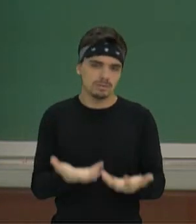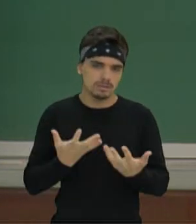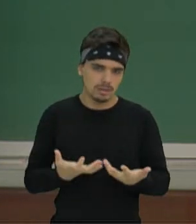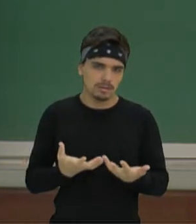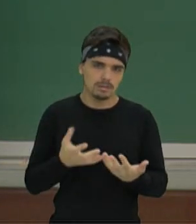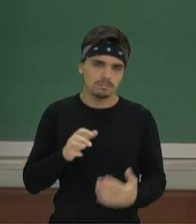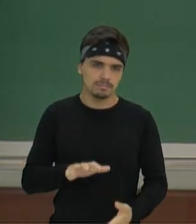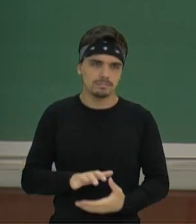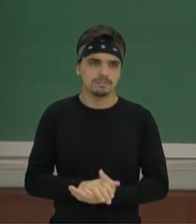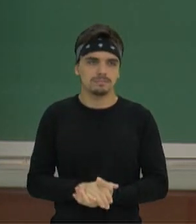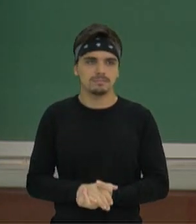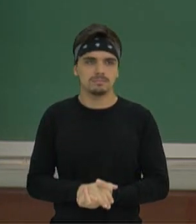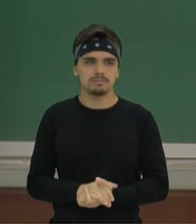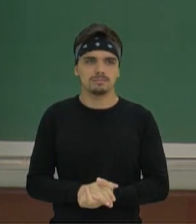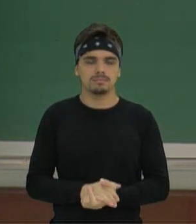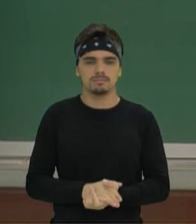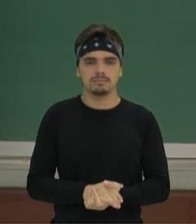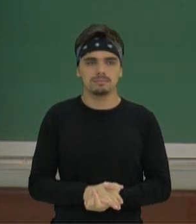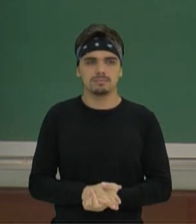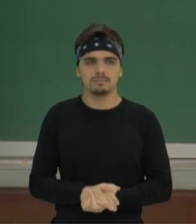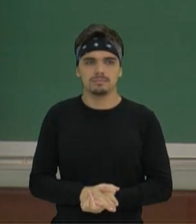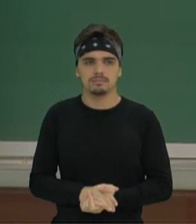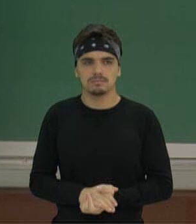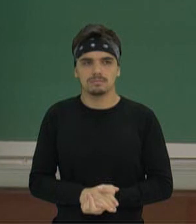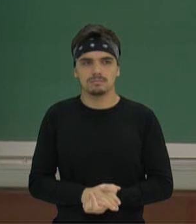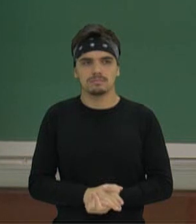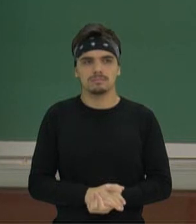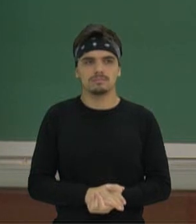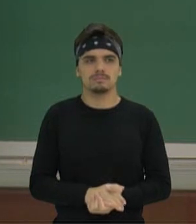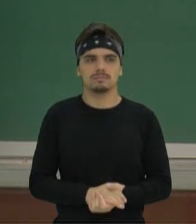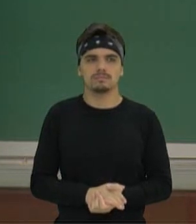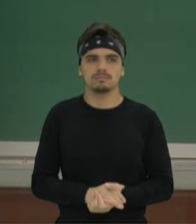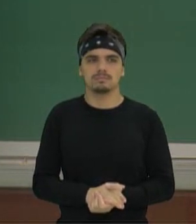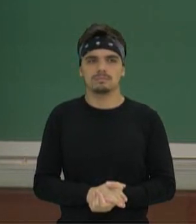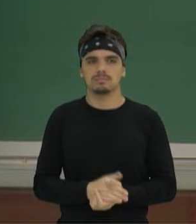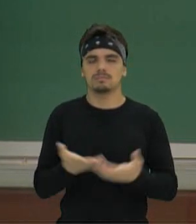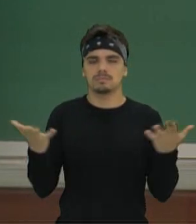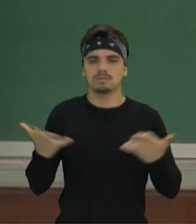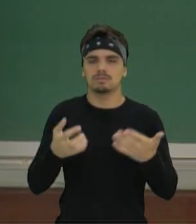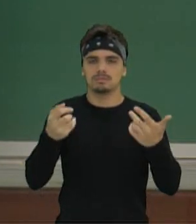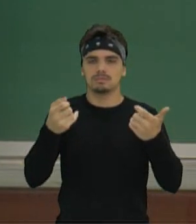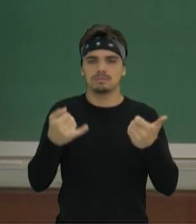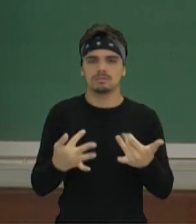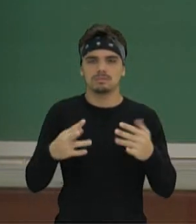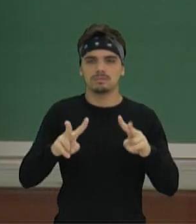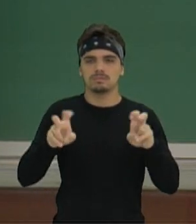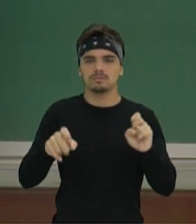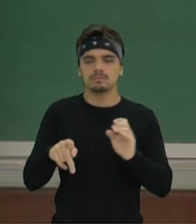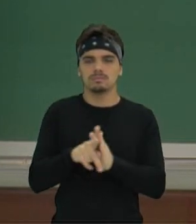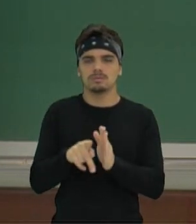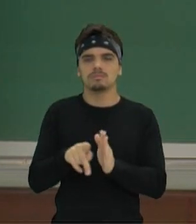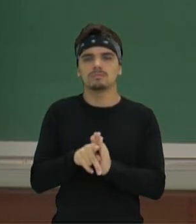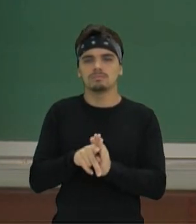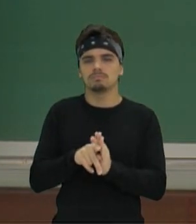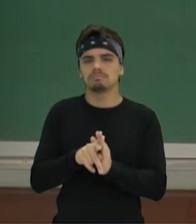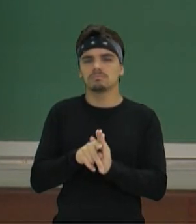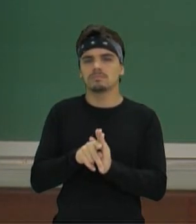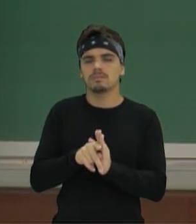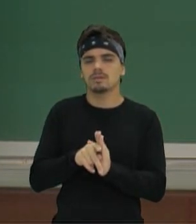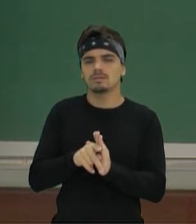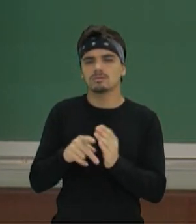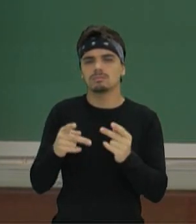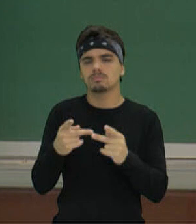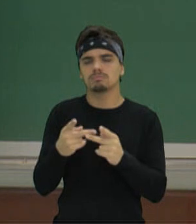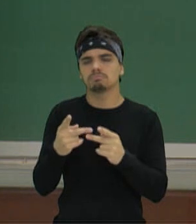sido. Tá? Beleza. Vamos falar agora um pouco sobre os pronomes relativos, que a gente sabe